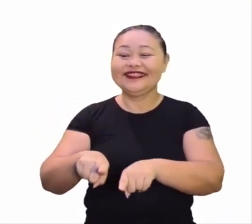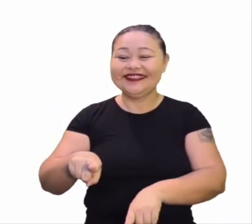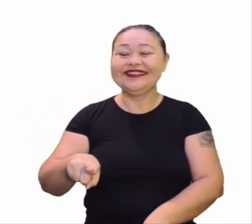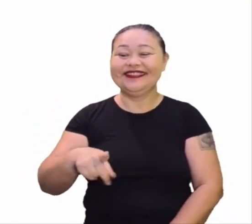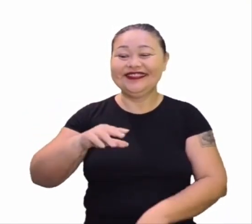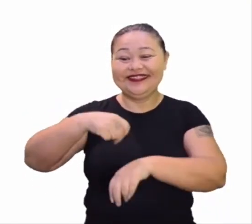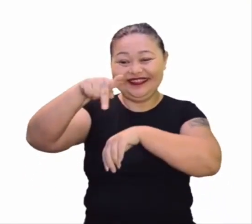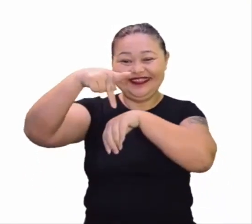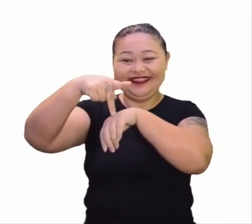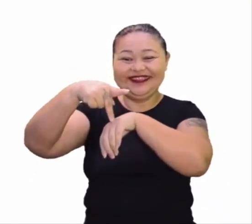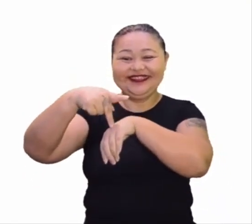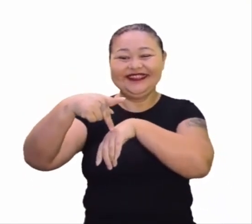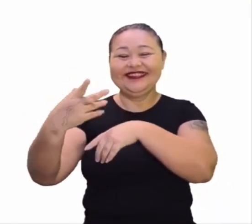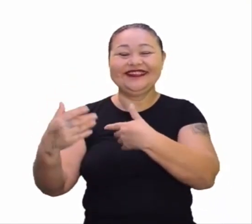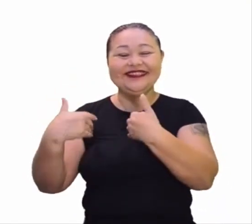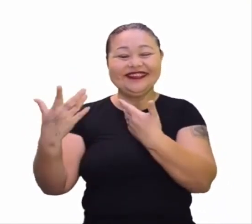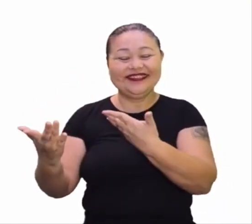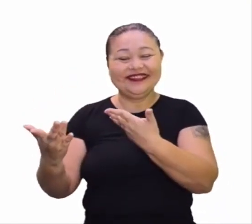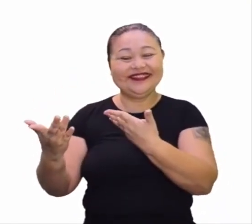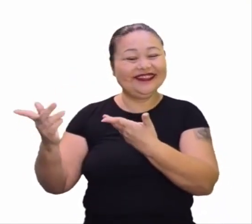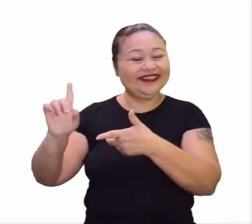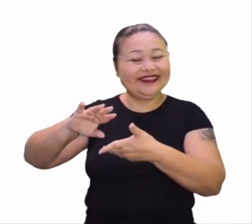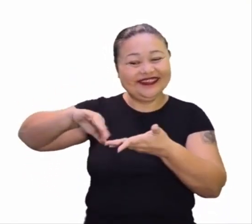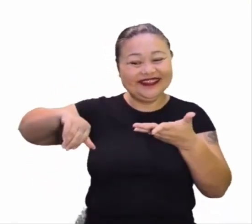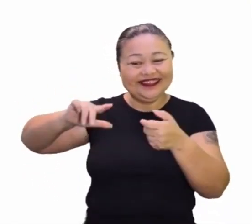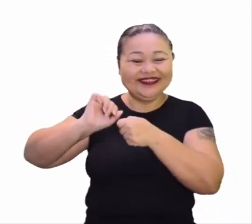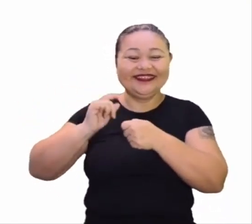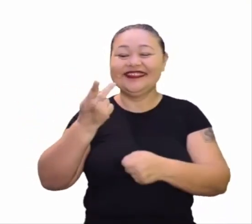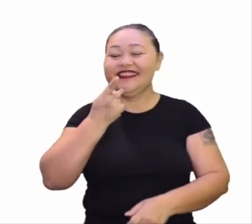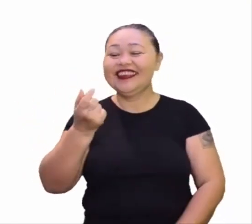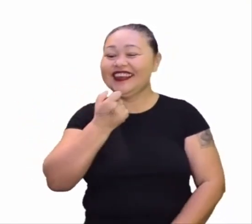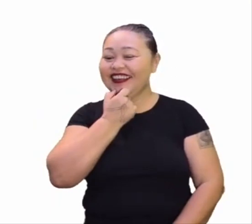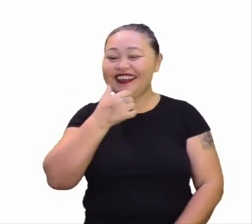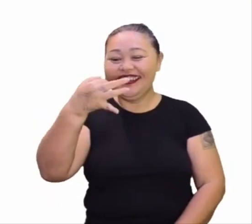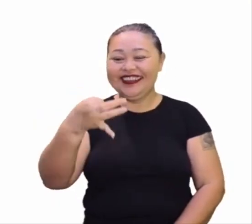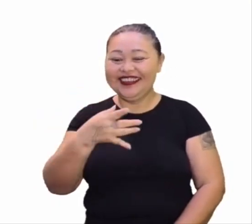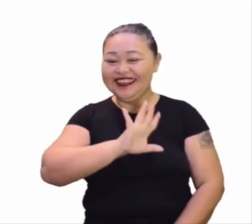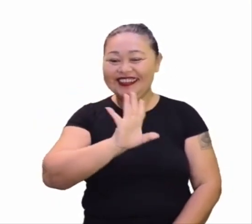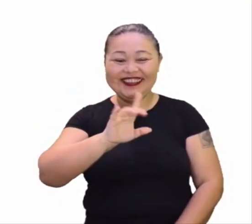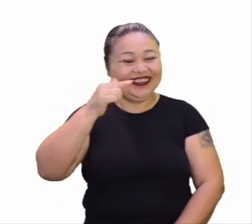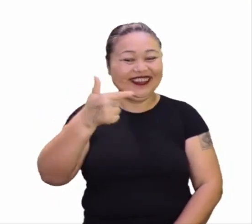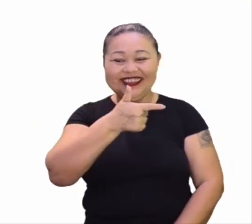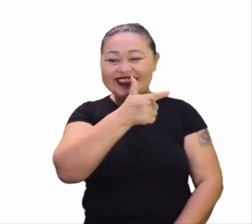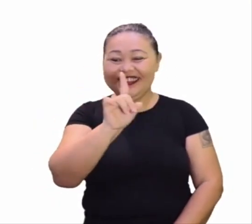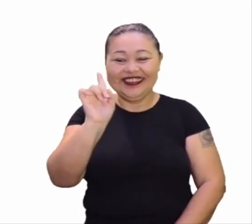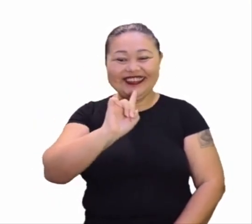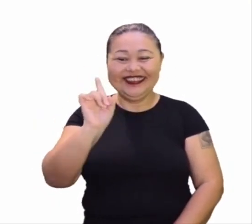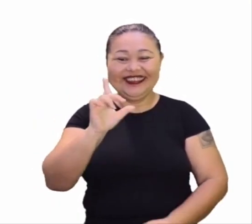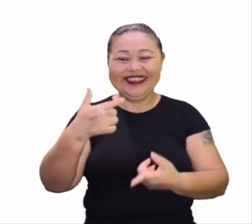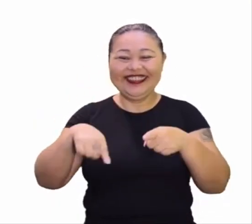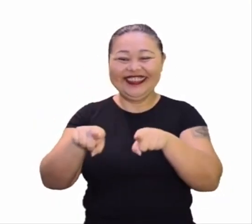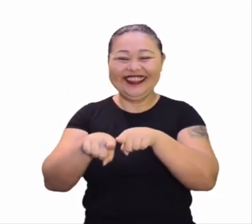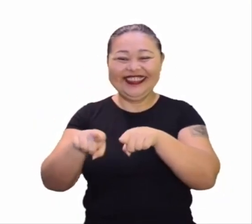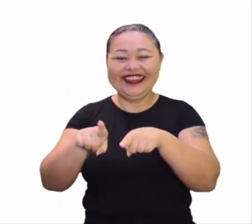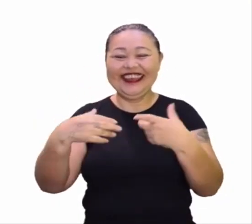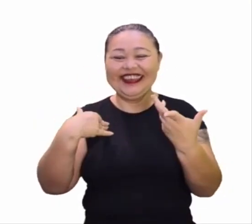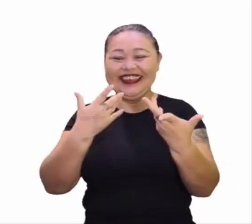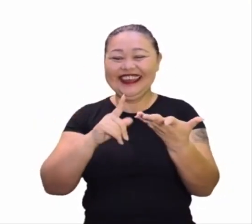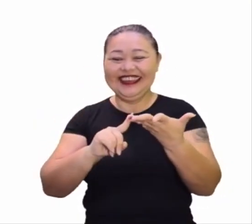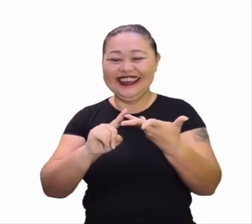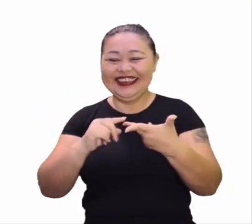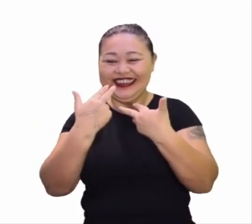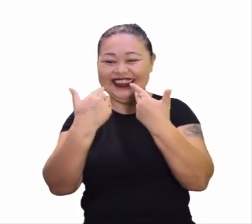estrangeiro. Rogério, então estrangeiro não é do Rogério, tu não sabe nem falar inglês direito. Né? Pois Nem é. eu. Só Boa. a japa que fala ali todos os idiomas.